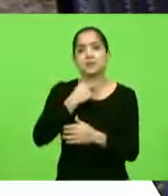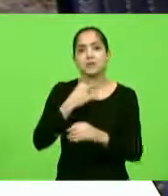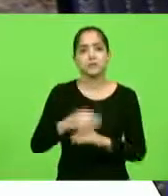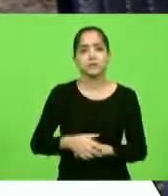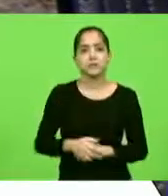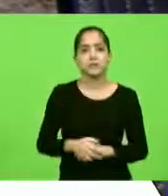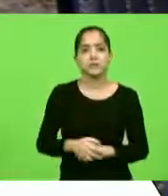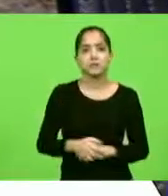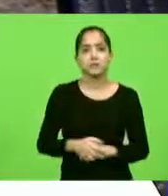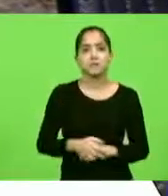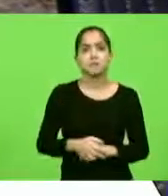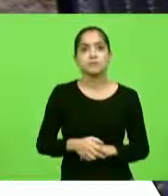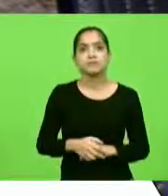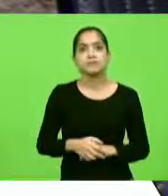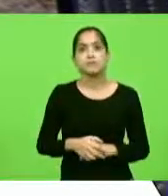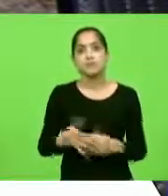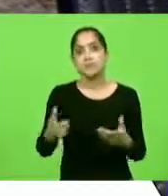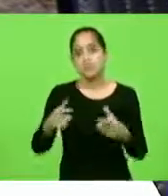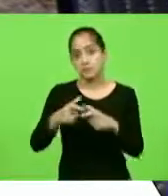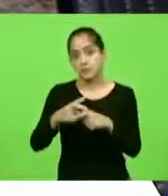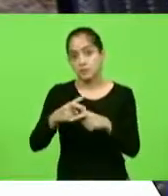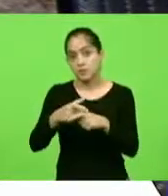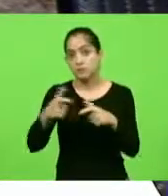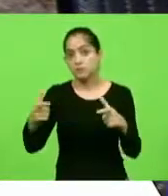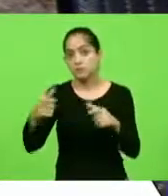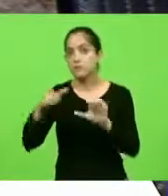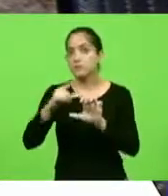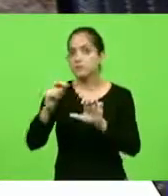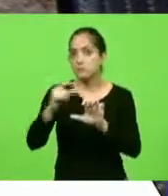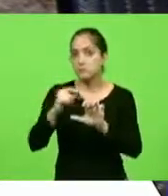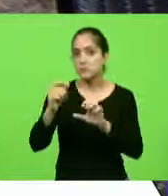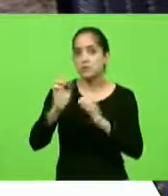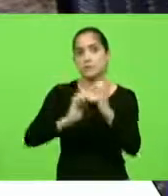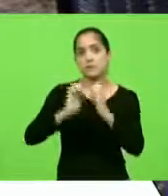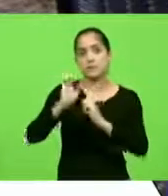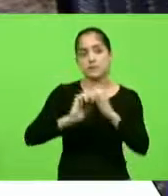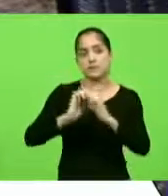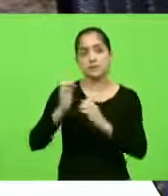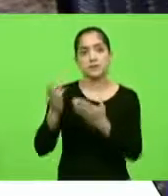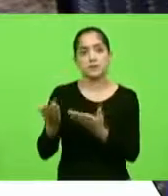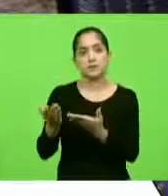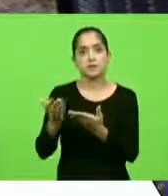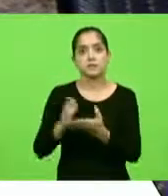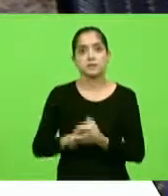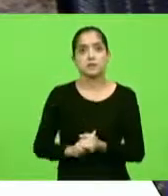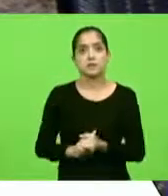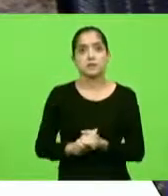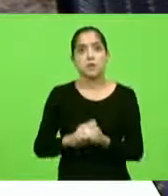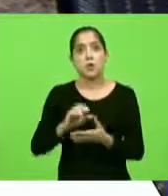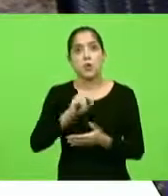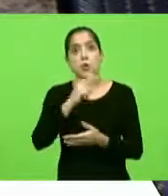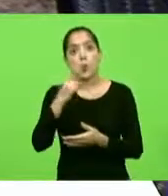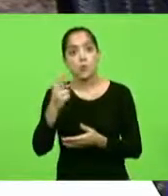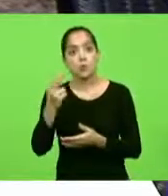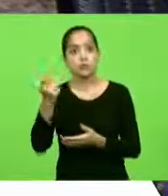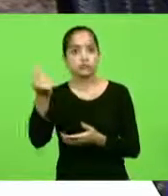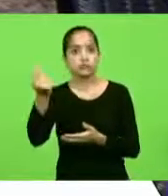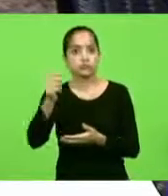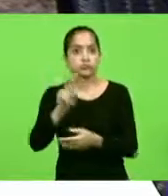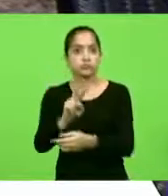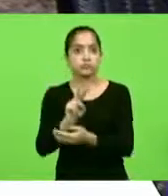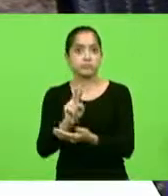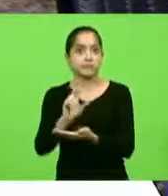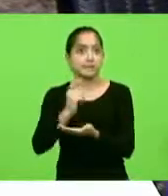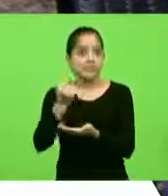E os pequenos e os micros empresários em geral? Ou uma linha de crédito com esse valor,